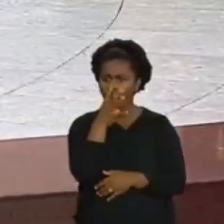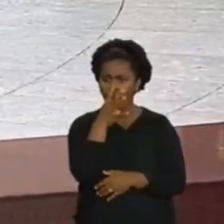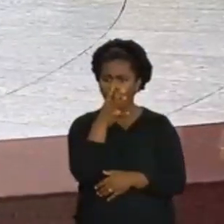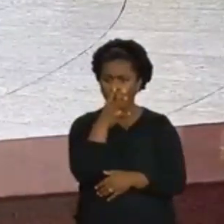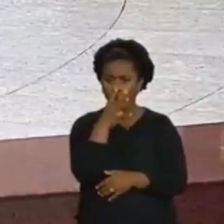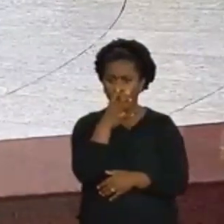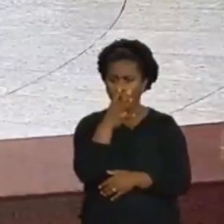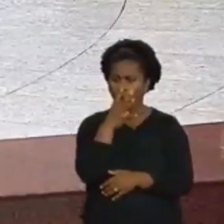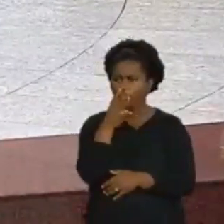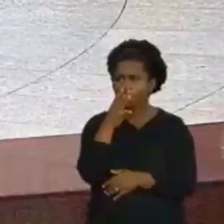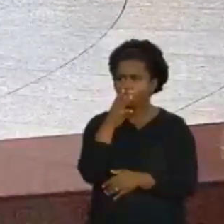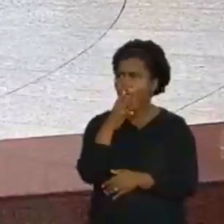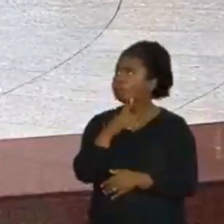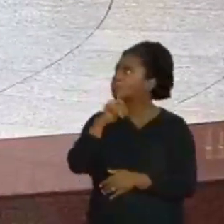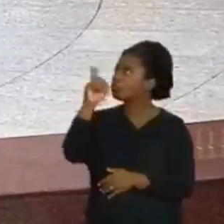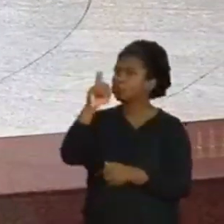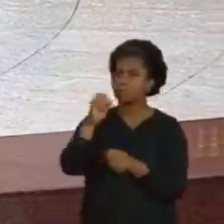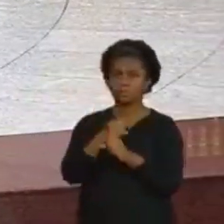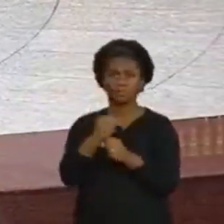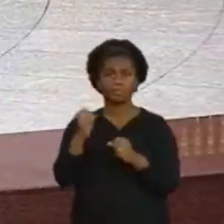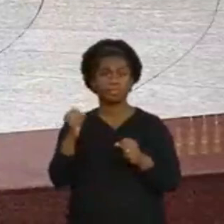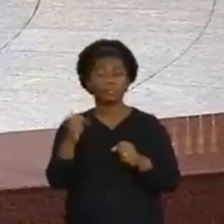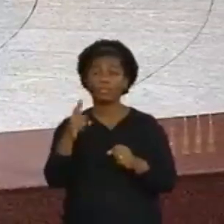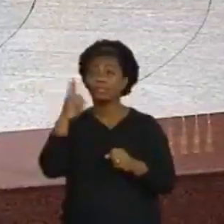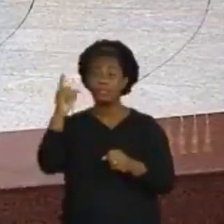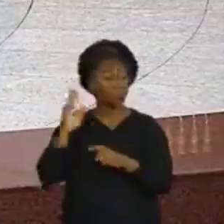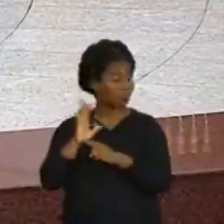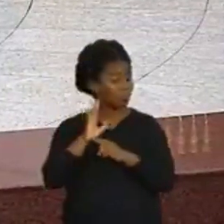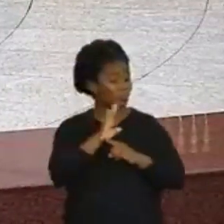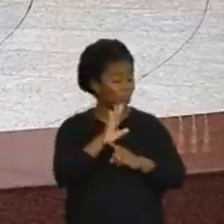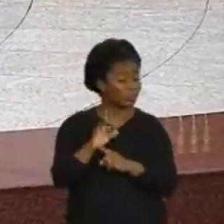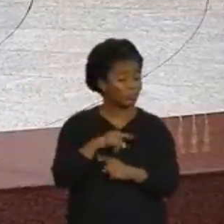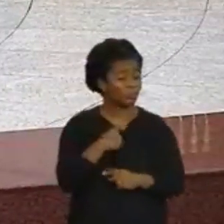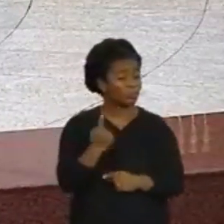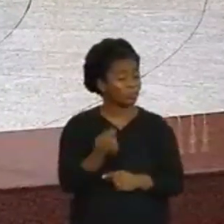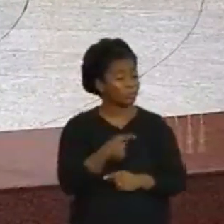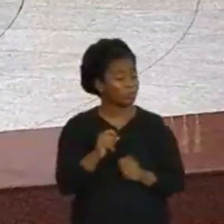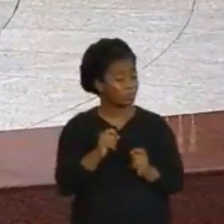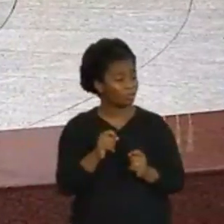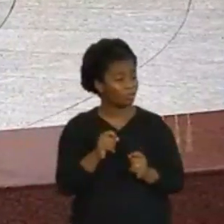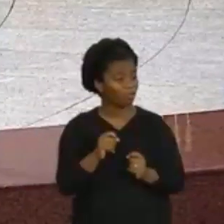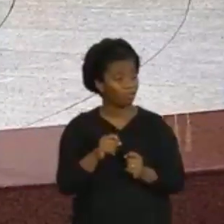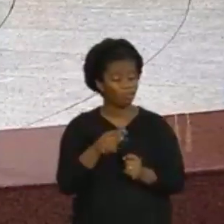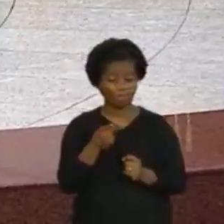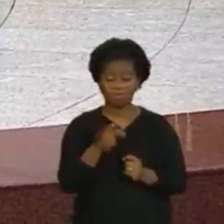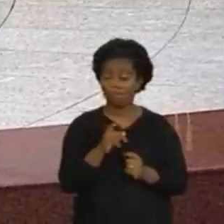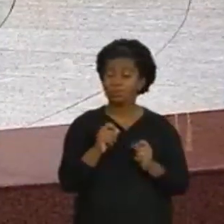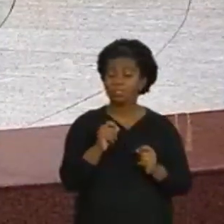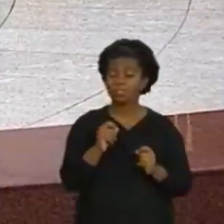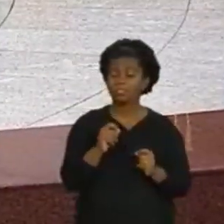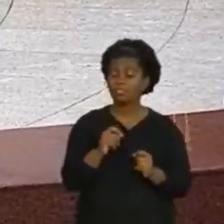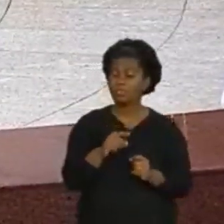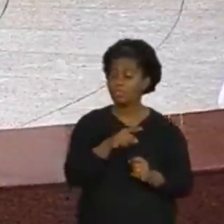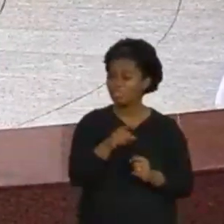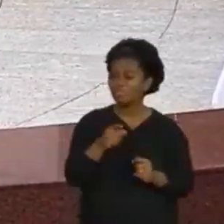com a grandeza desse Deus. É ele dizendo para a gente o seguinte, ó, o que você quer não é nada.